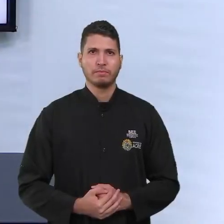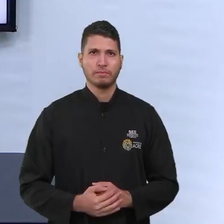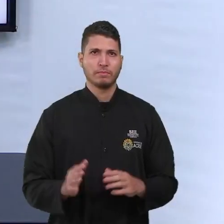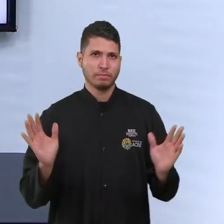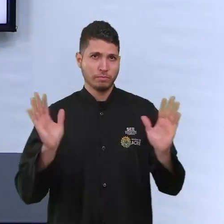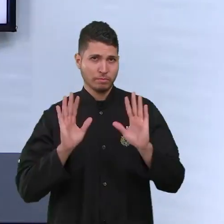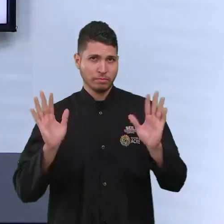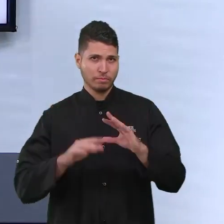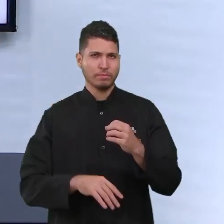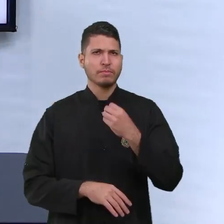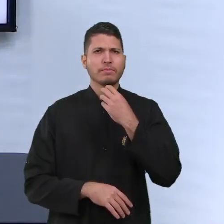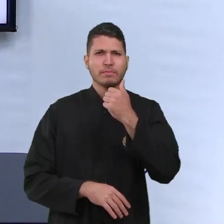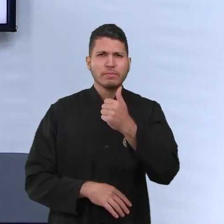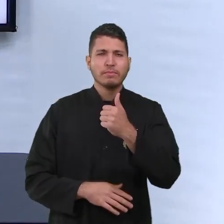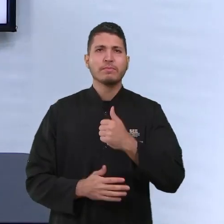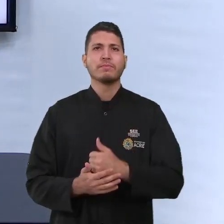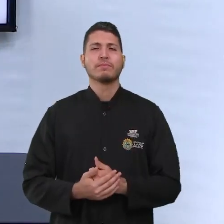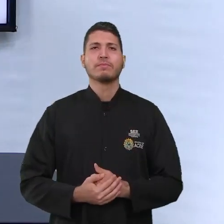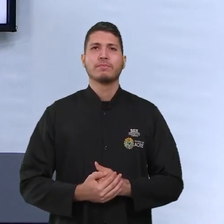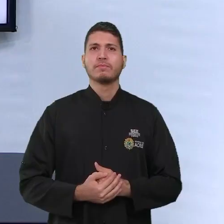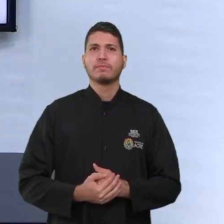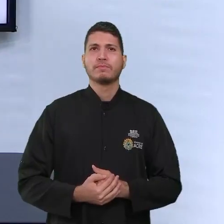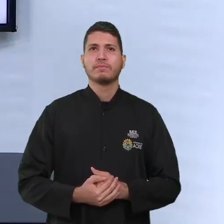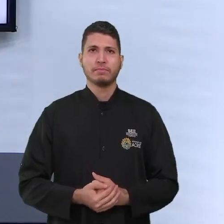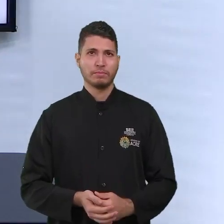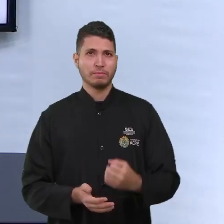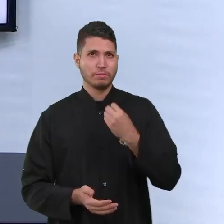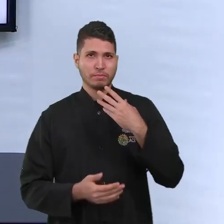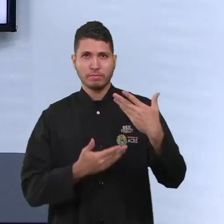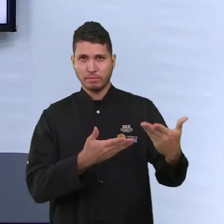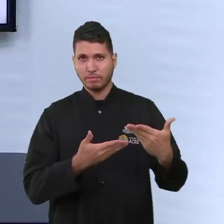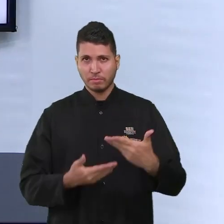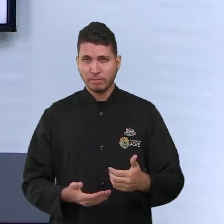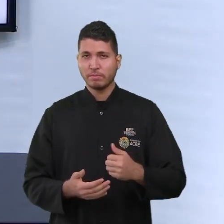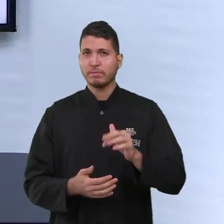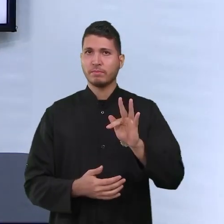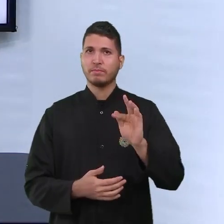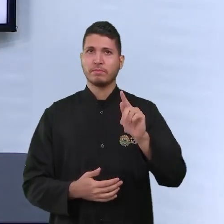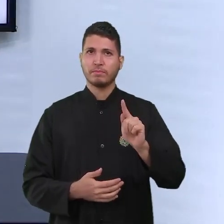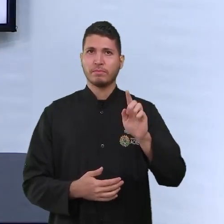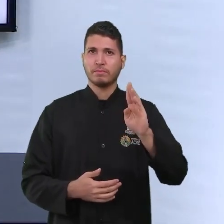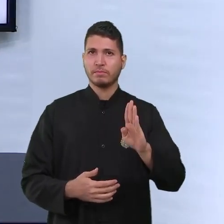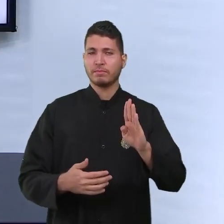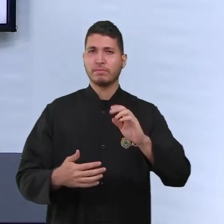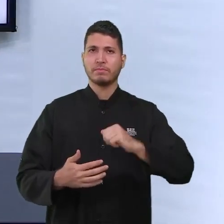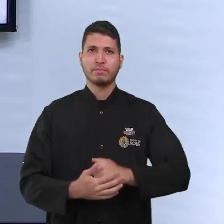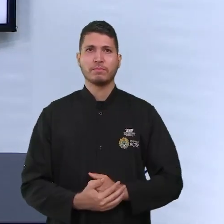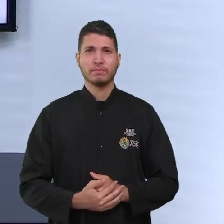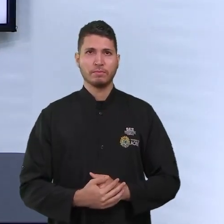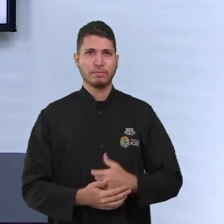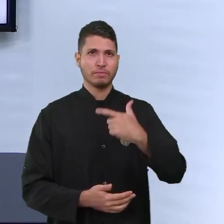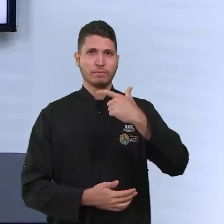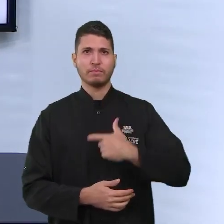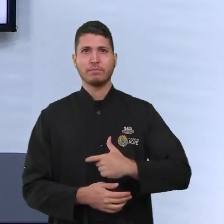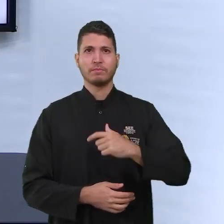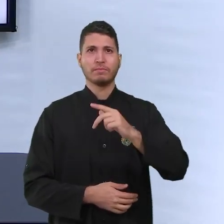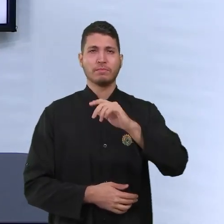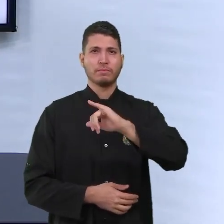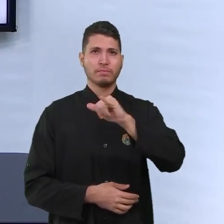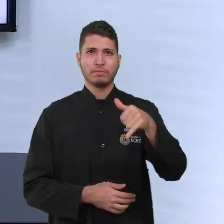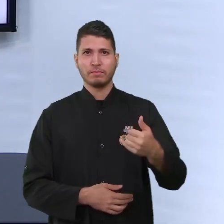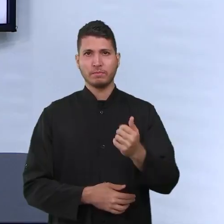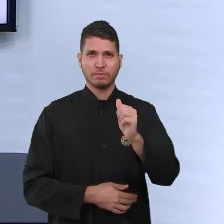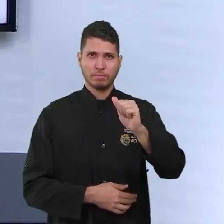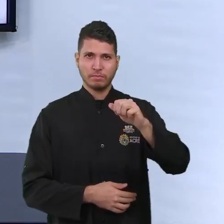Olá pessoal, tudo bem? Espero que sim. Sejam todos bem-vindos à nossa formação geral básica. Eu sou Jamaica Kelly, professora